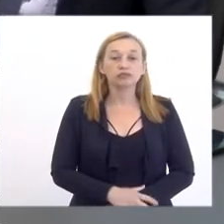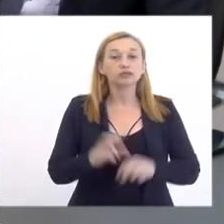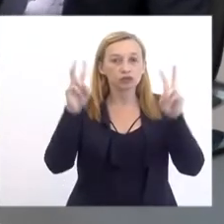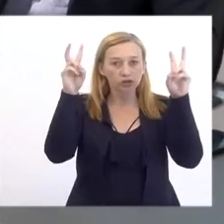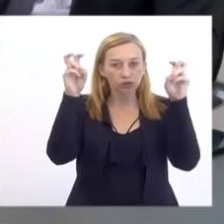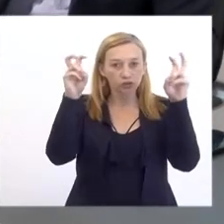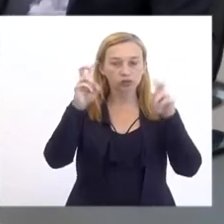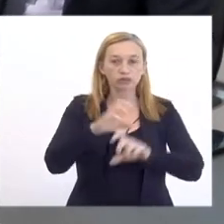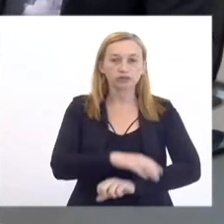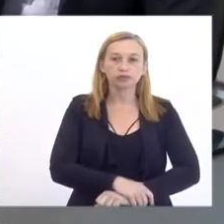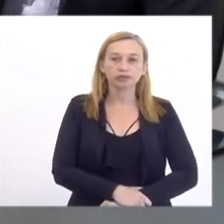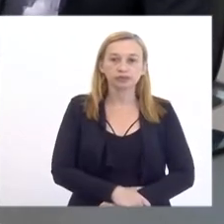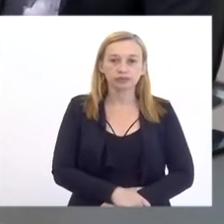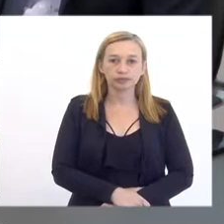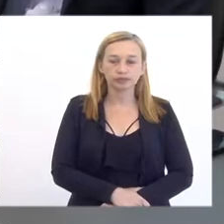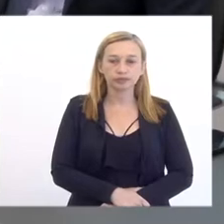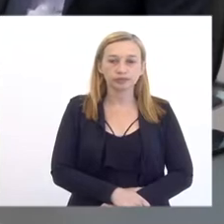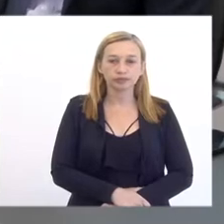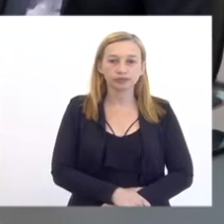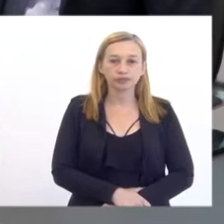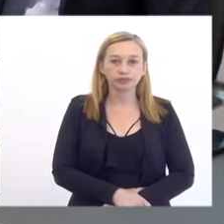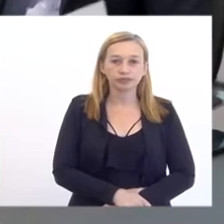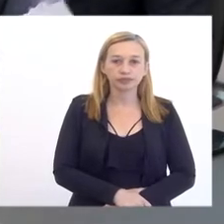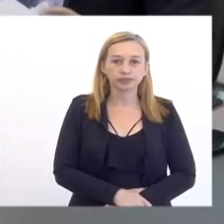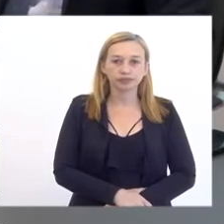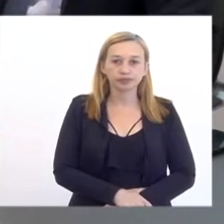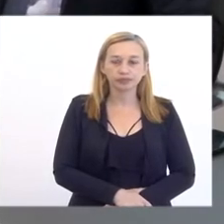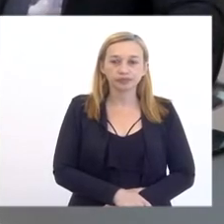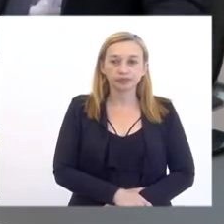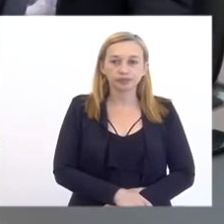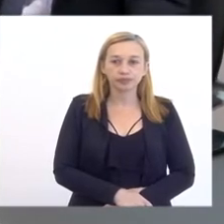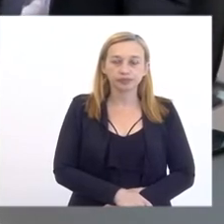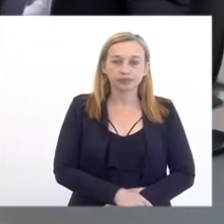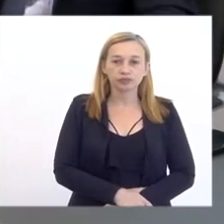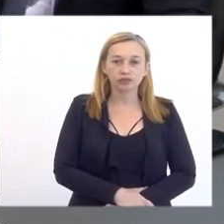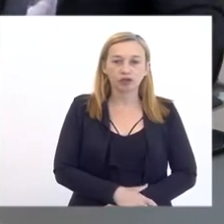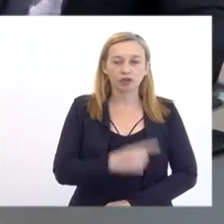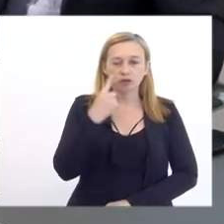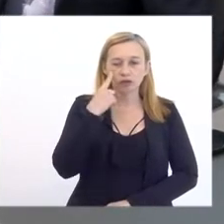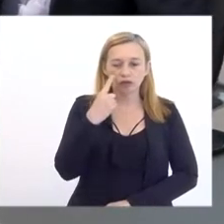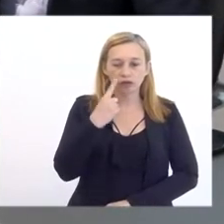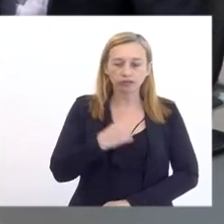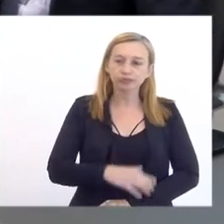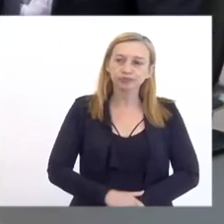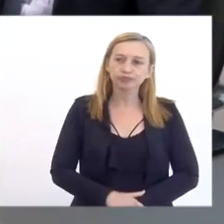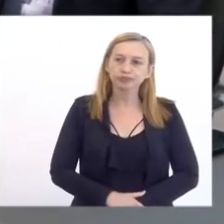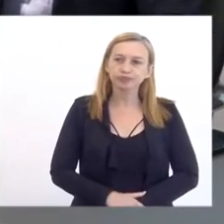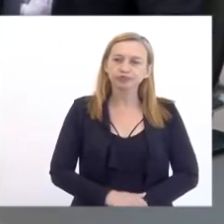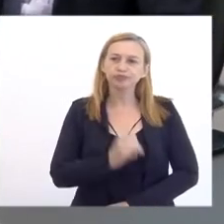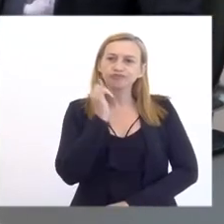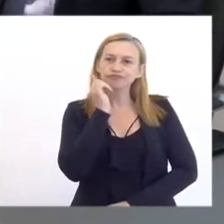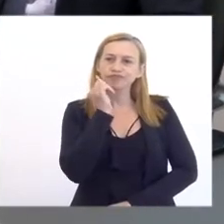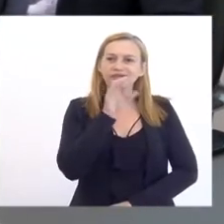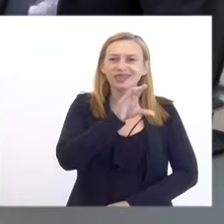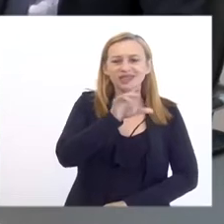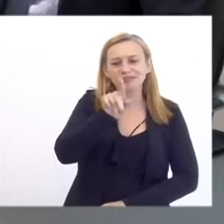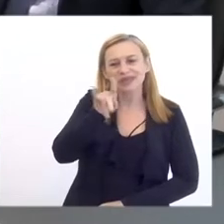matéria. Porque, deputado Luiz Paulo, veja só, é um relatório de uma